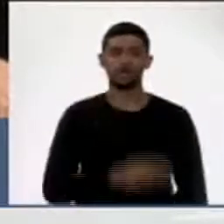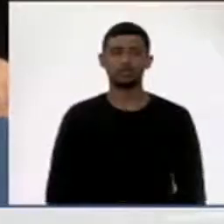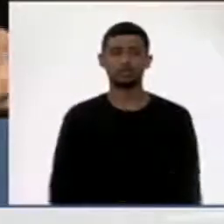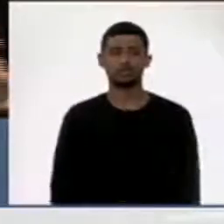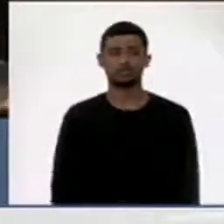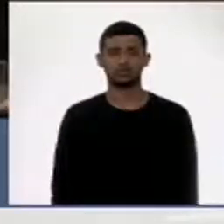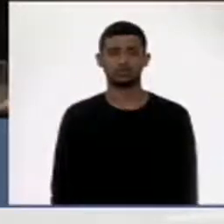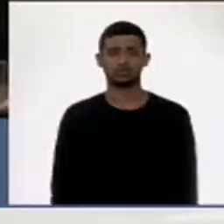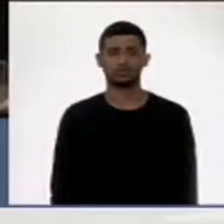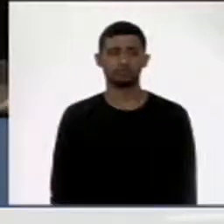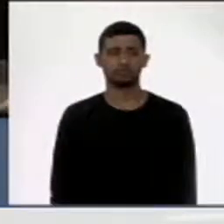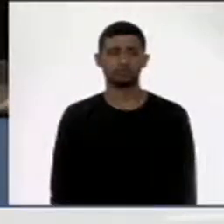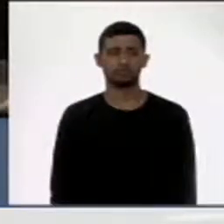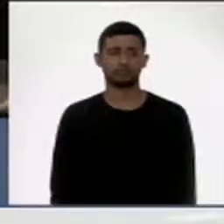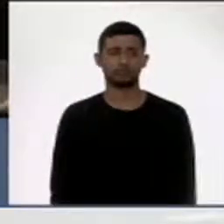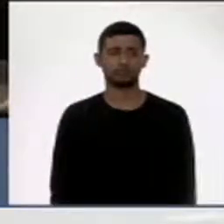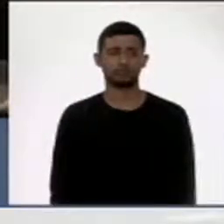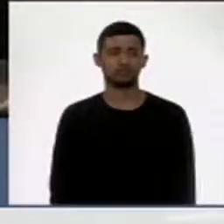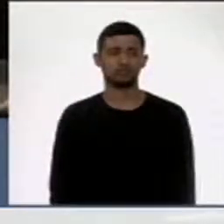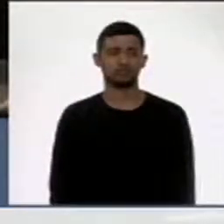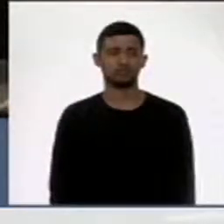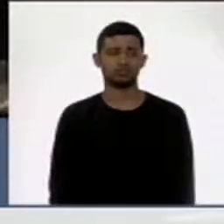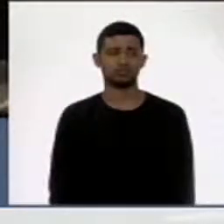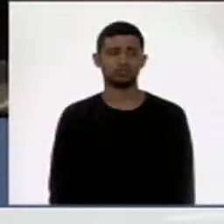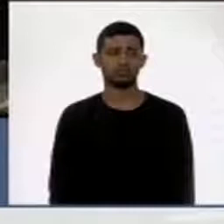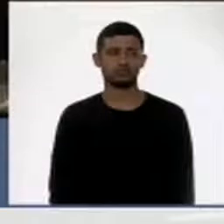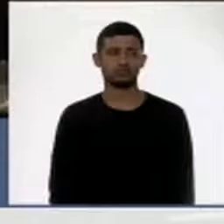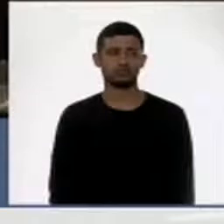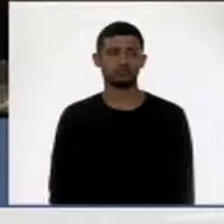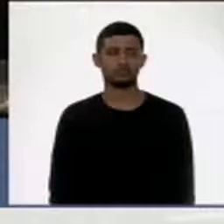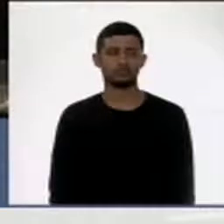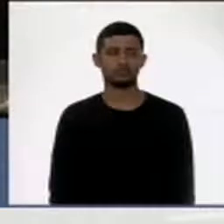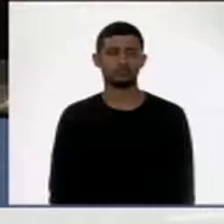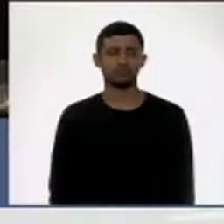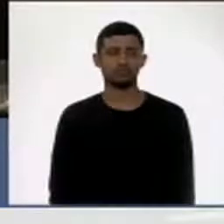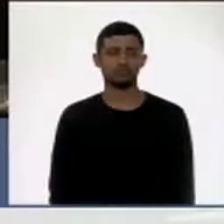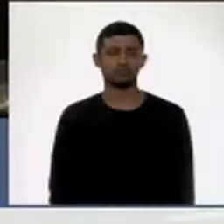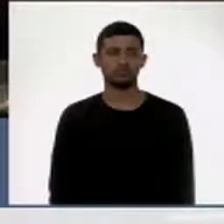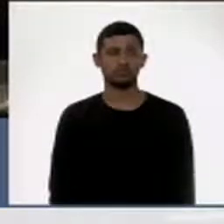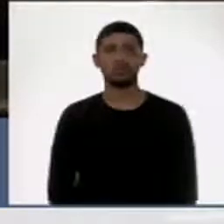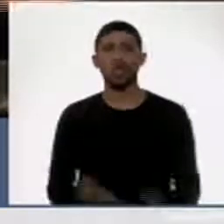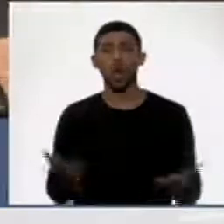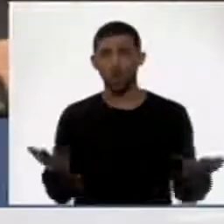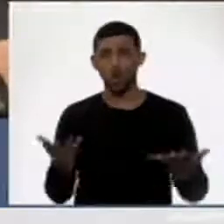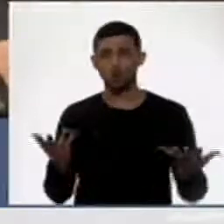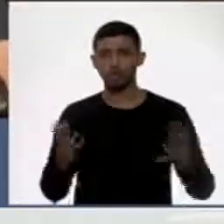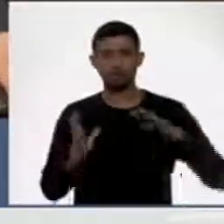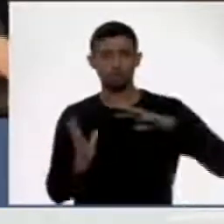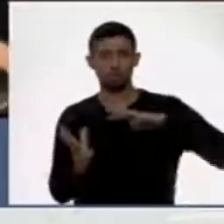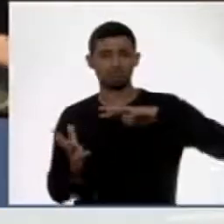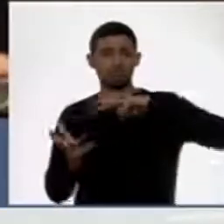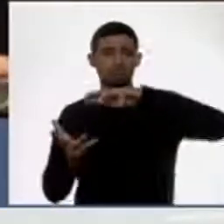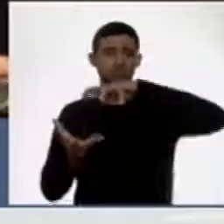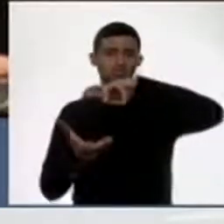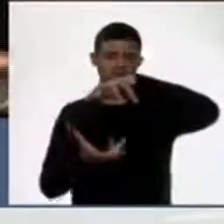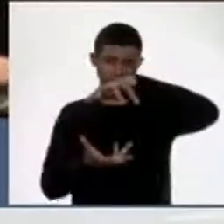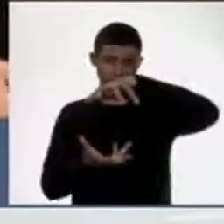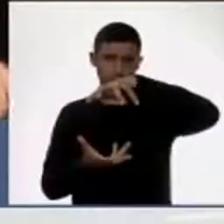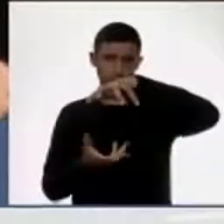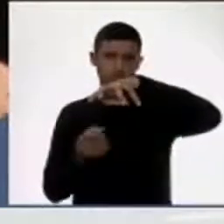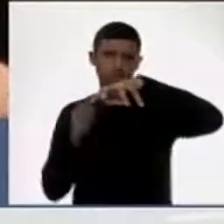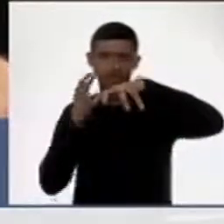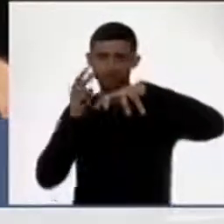O fenômeno que hoje está no mundo em